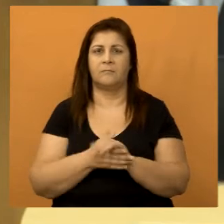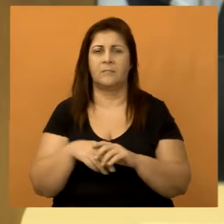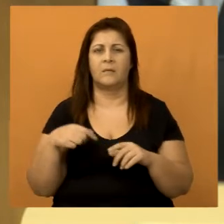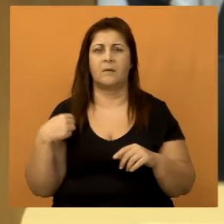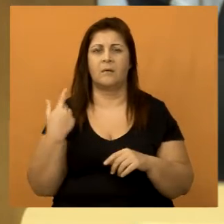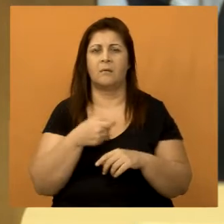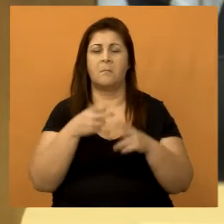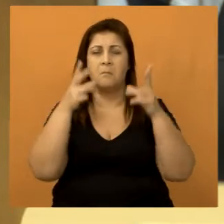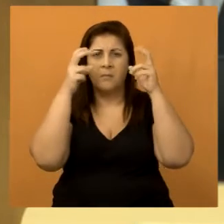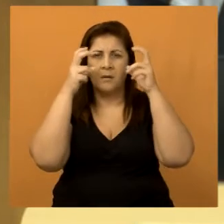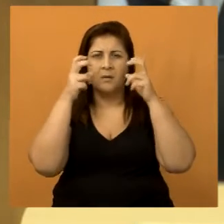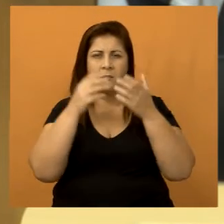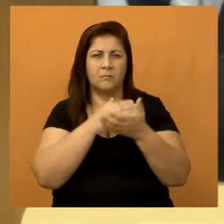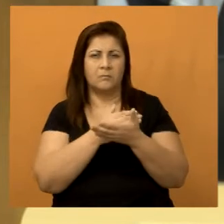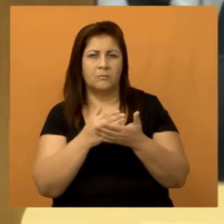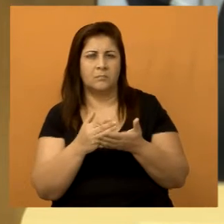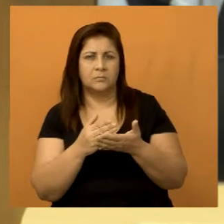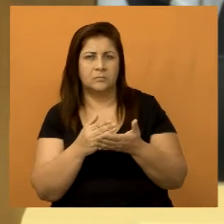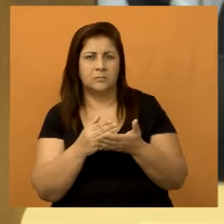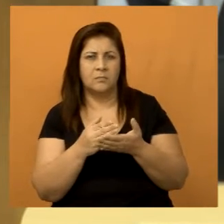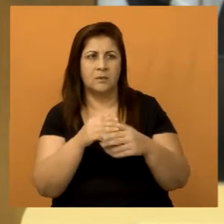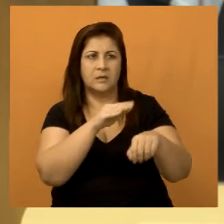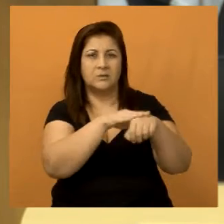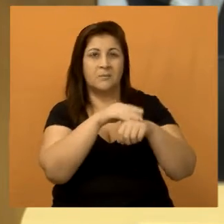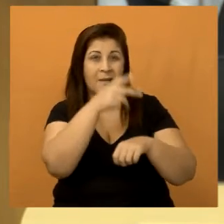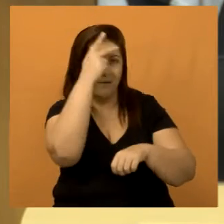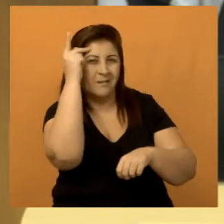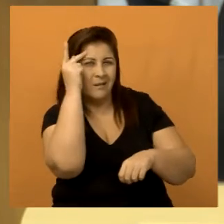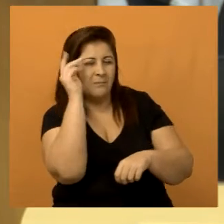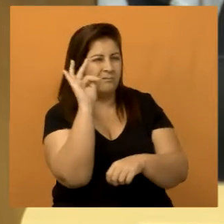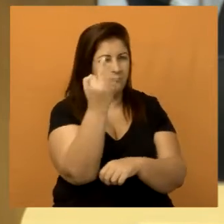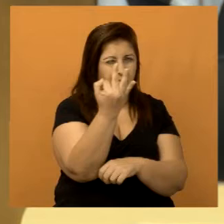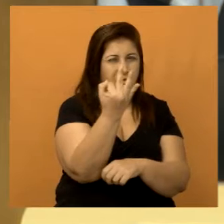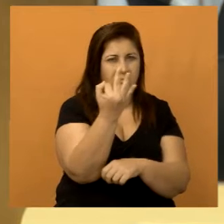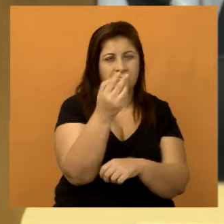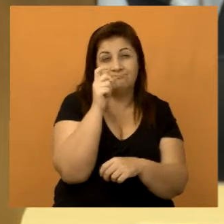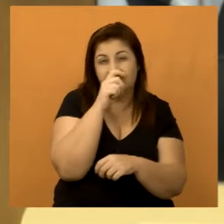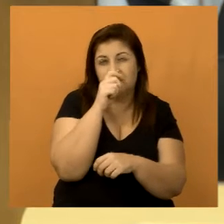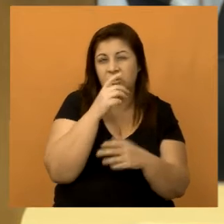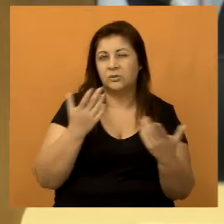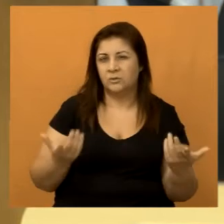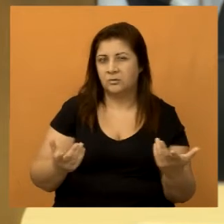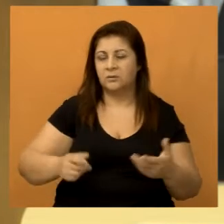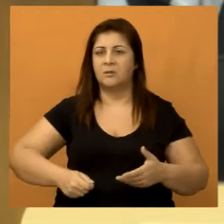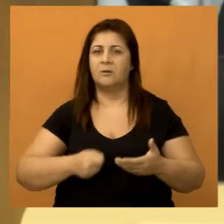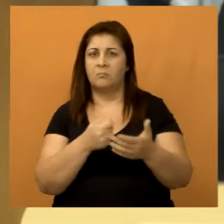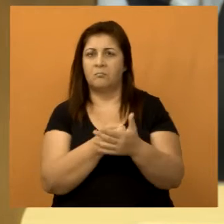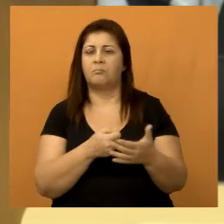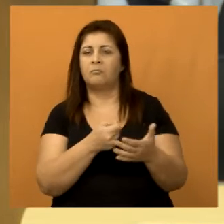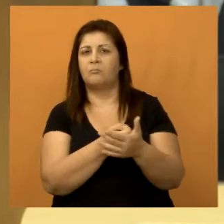esquema funcionava a partir da captação de laranjas para a realização de compras sem